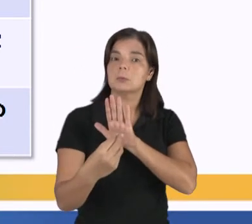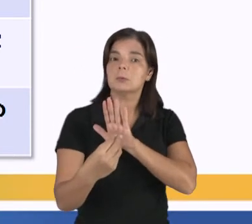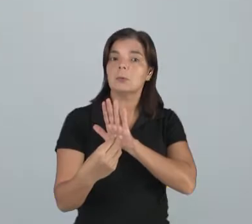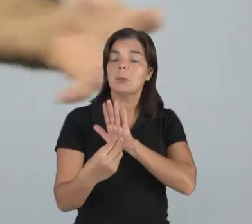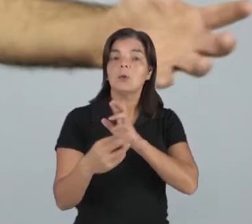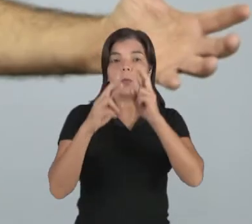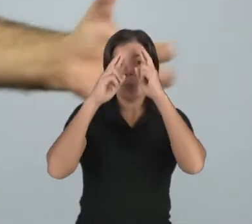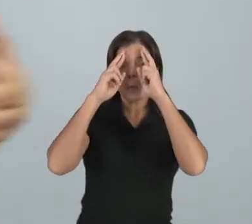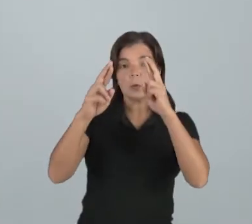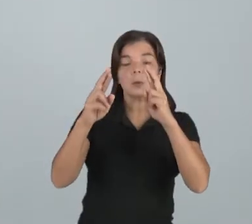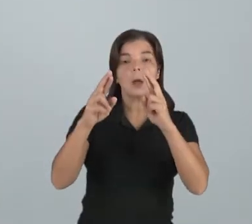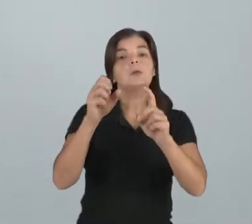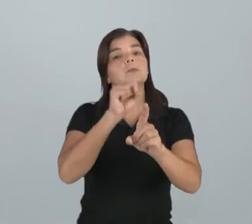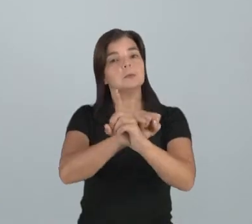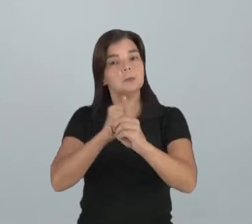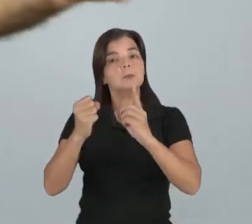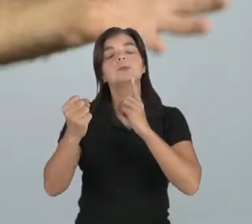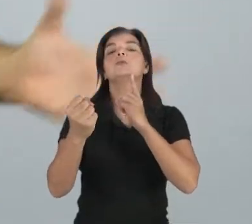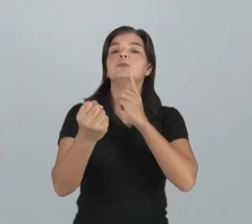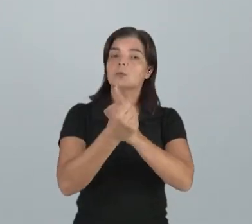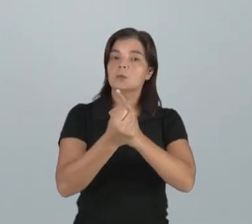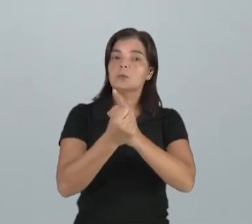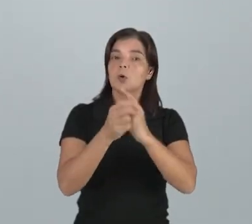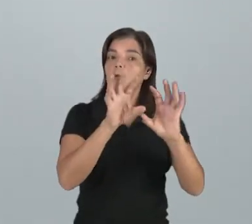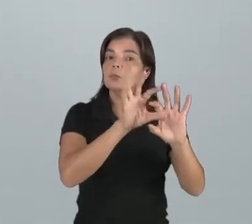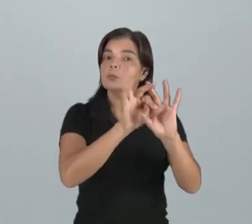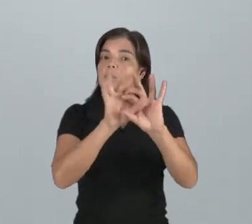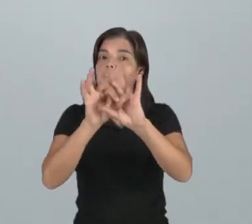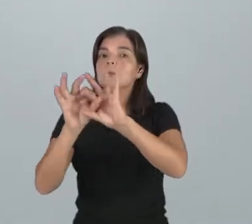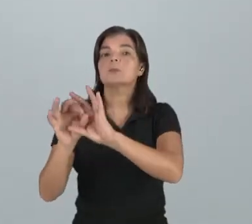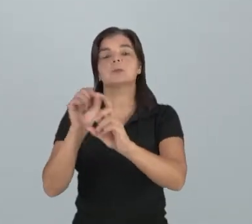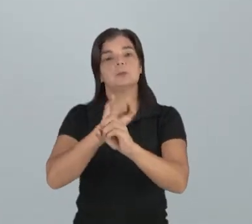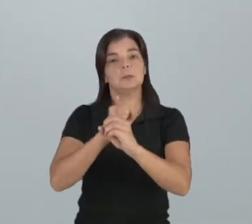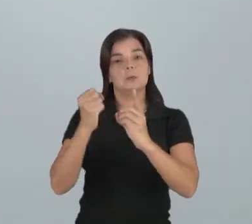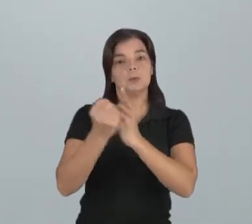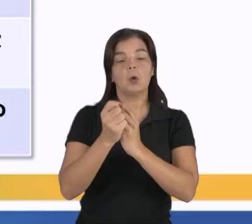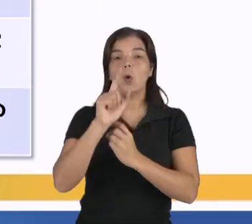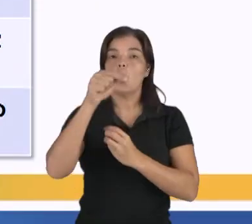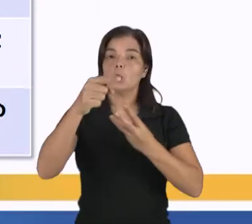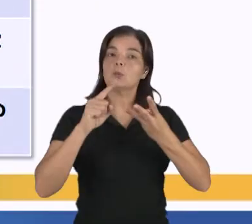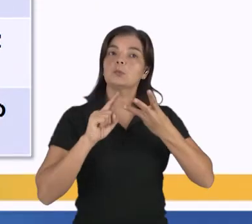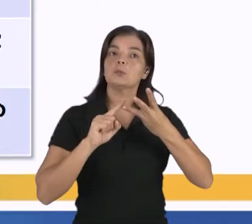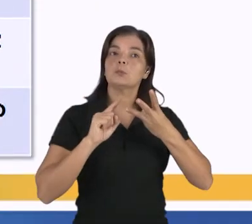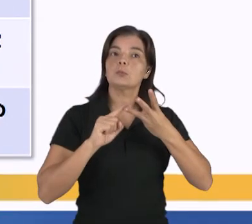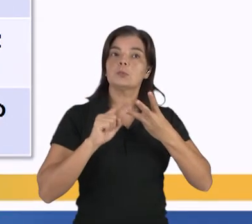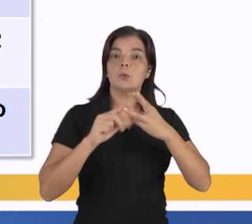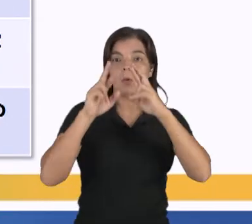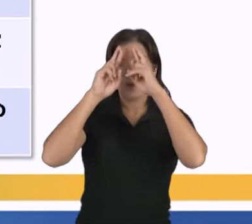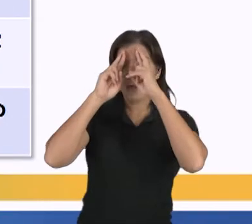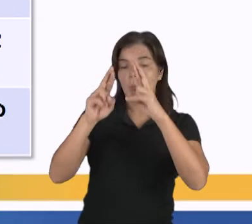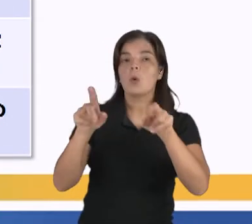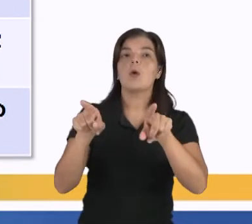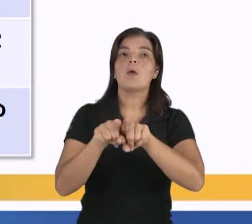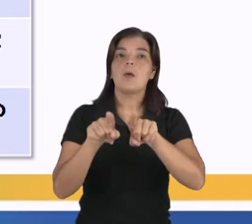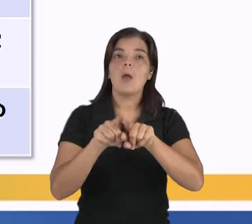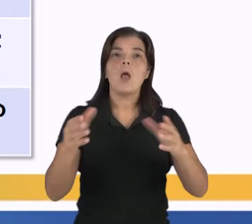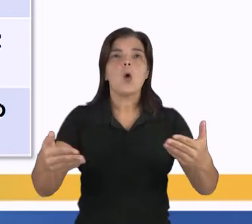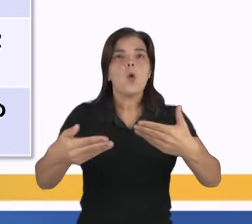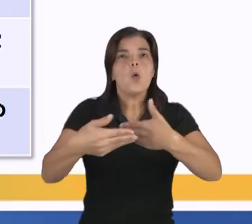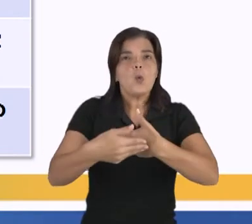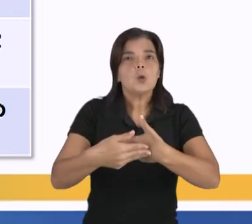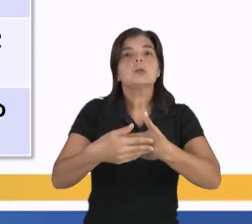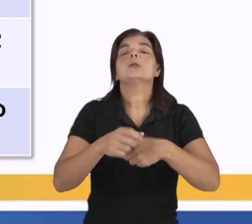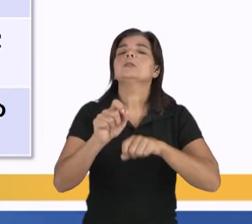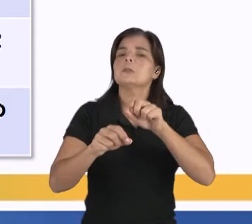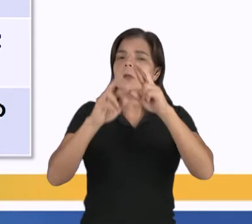para o respeito na sociedade, o respeito no contexto social. Outro princípio é o princípio do respeito. Respeitar e acolher o outro